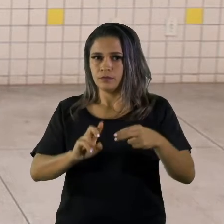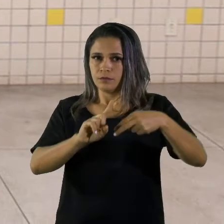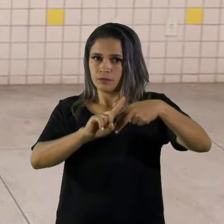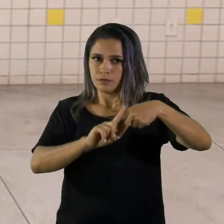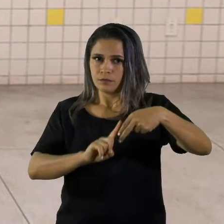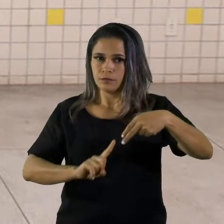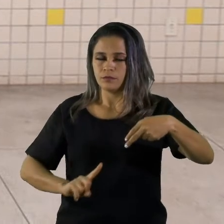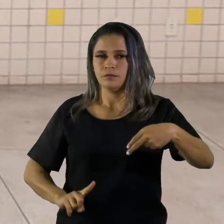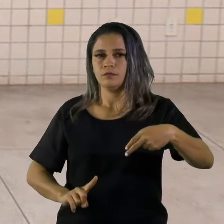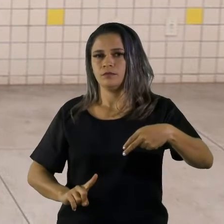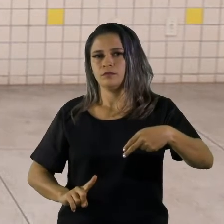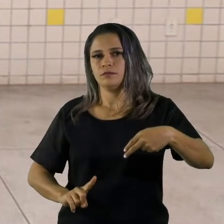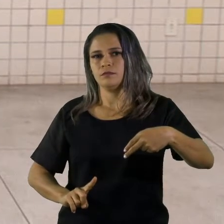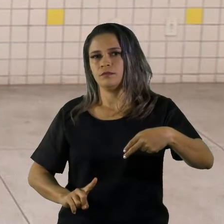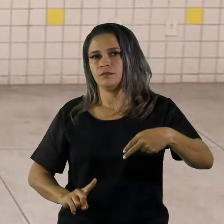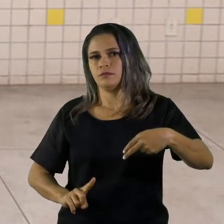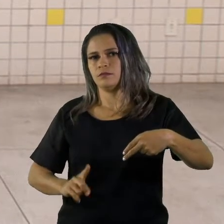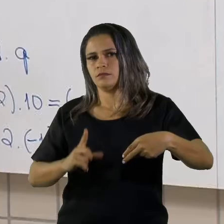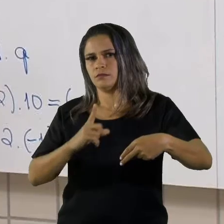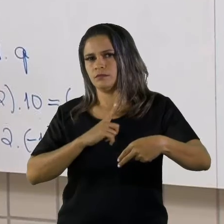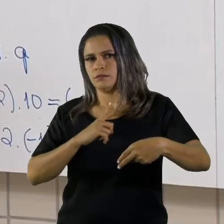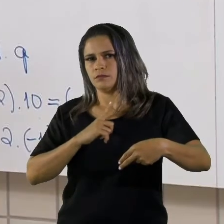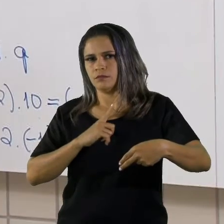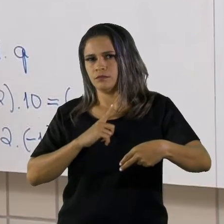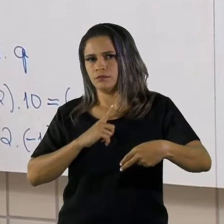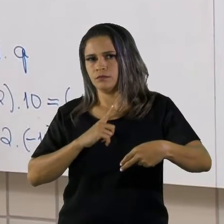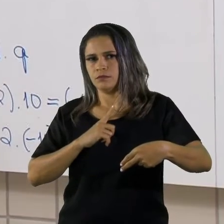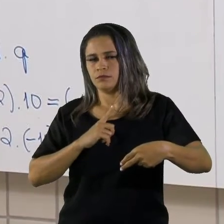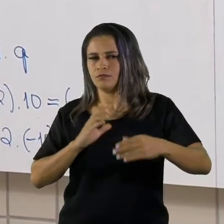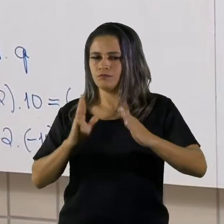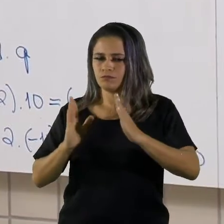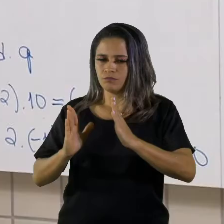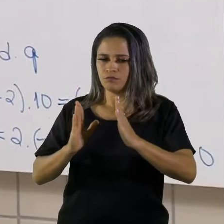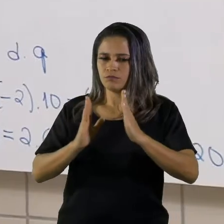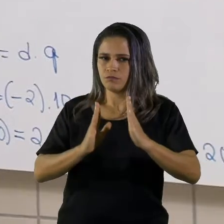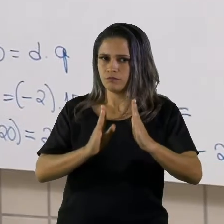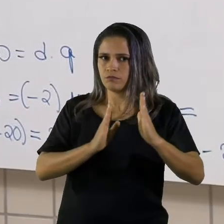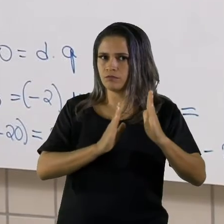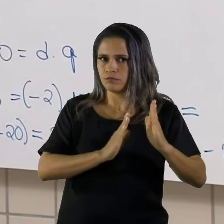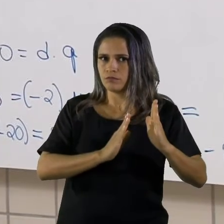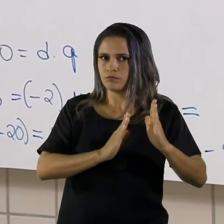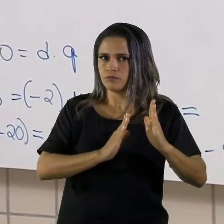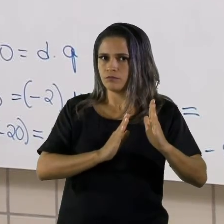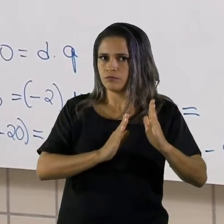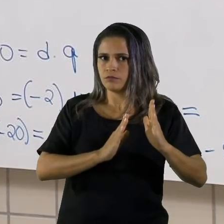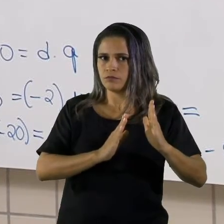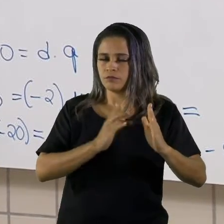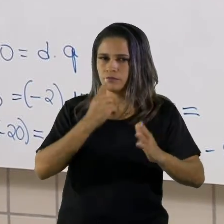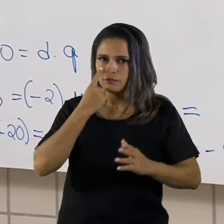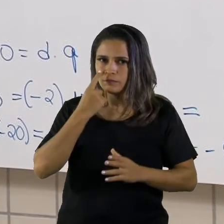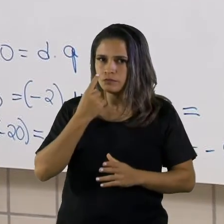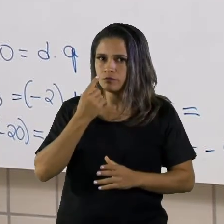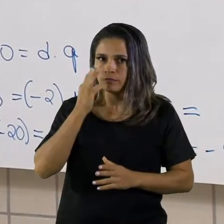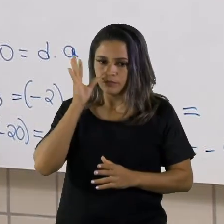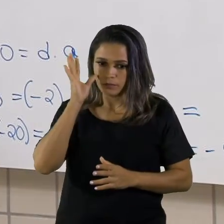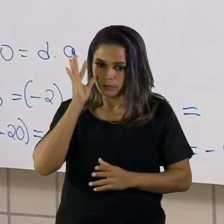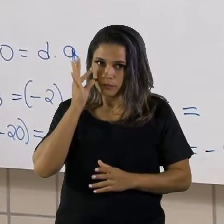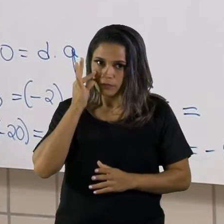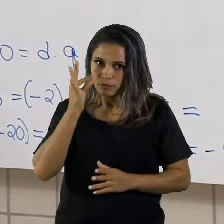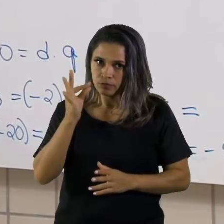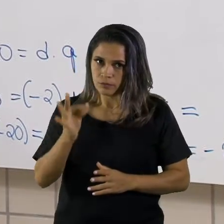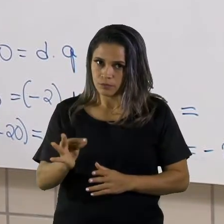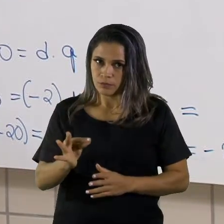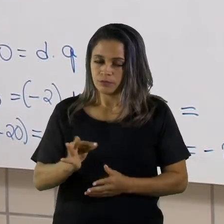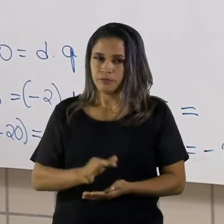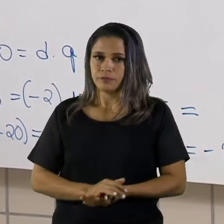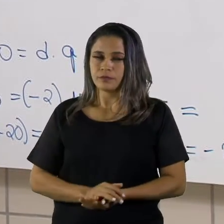inteiros tem algumas regularidades, alguns padrões que a gente precisa observar. Então, a